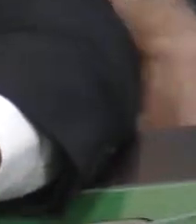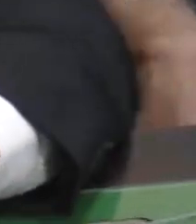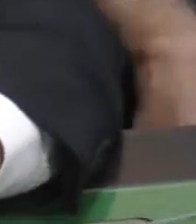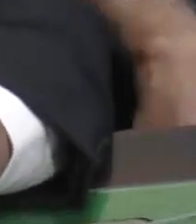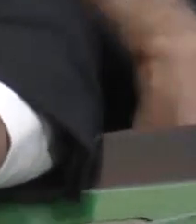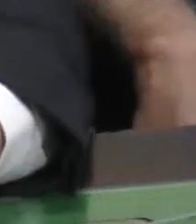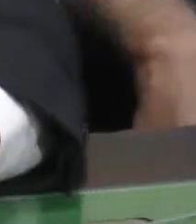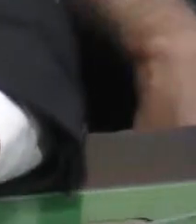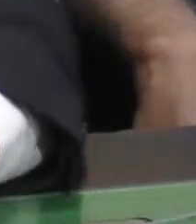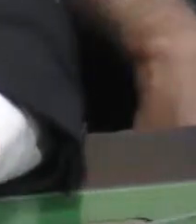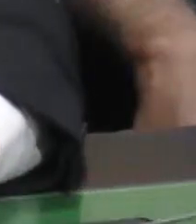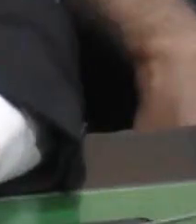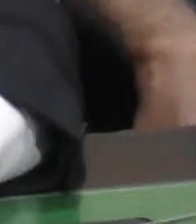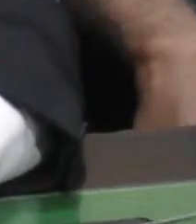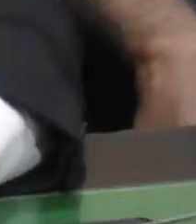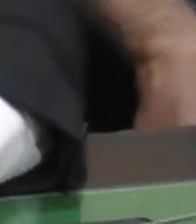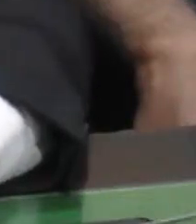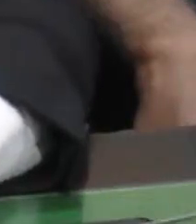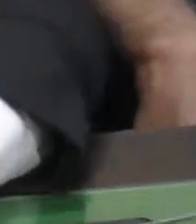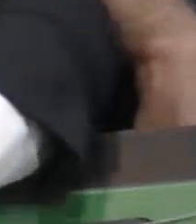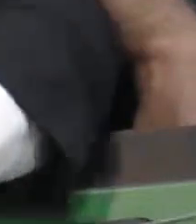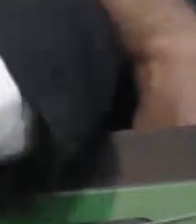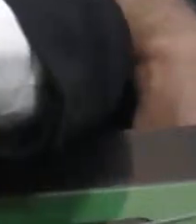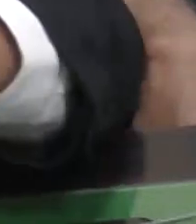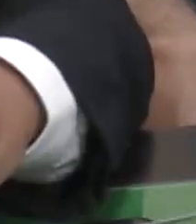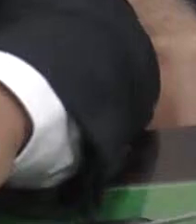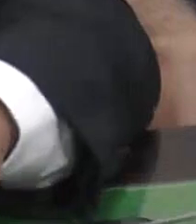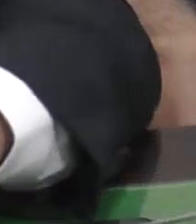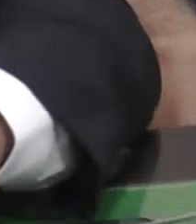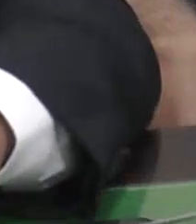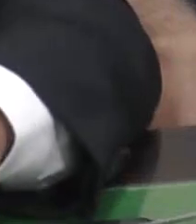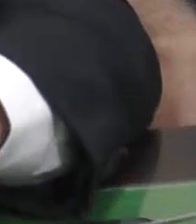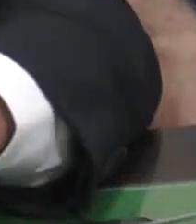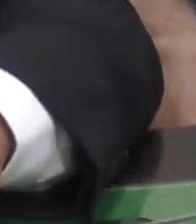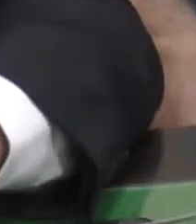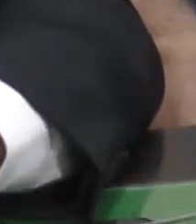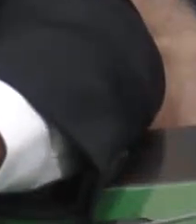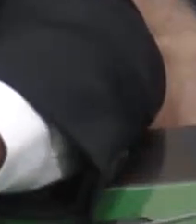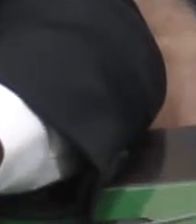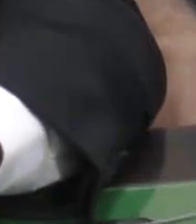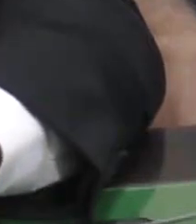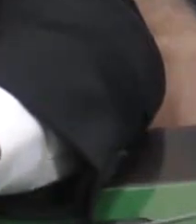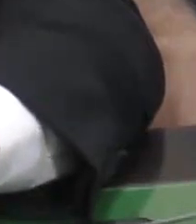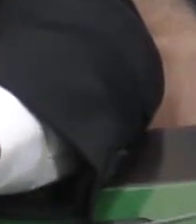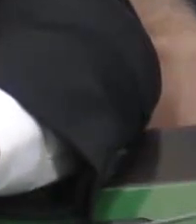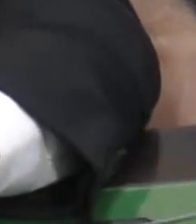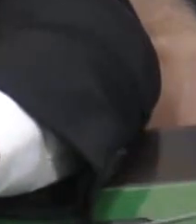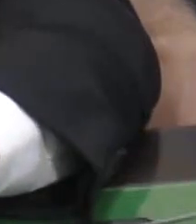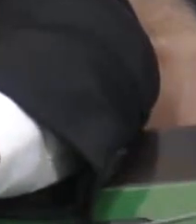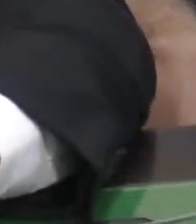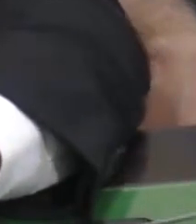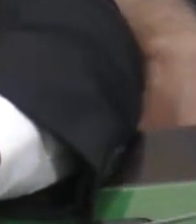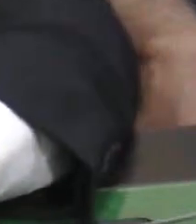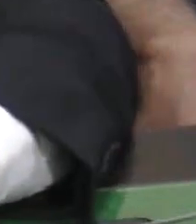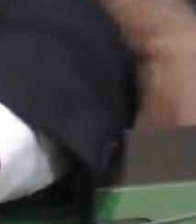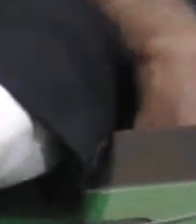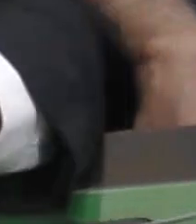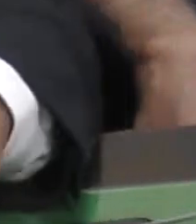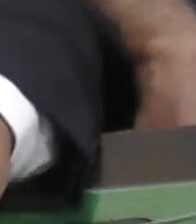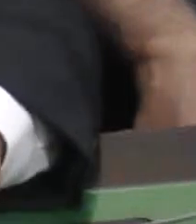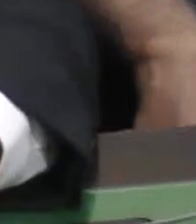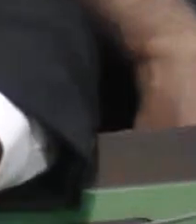era o caso não só de uma abertura de uma CPI por conta dessa casa, que tem como